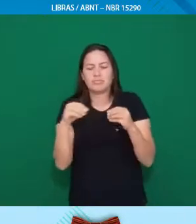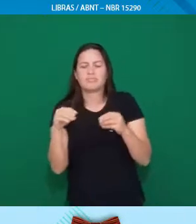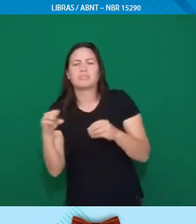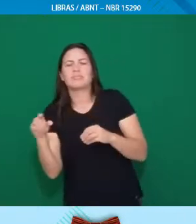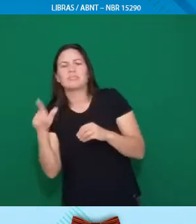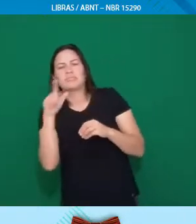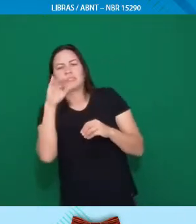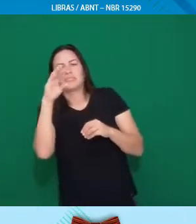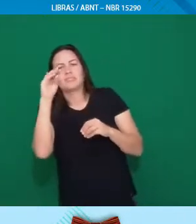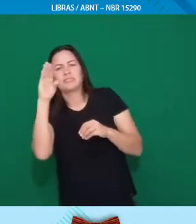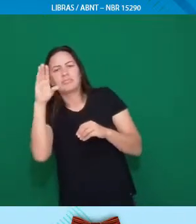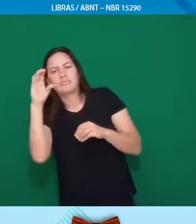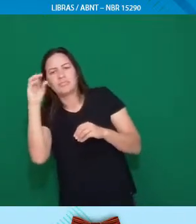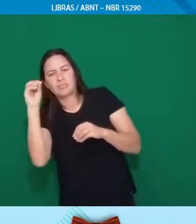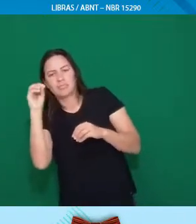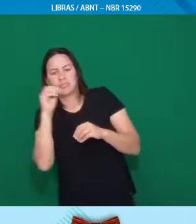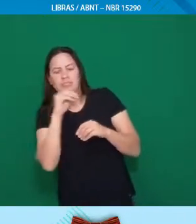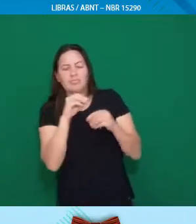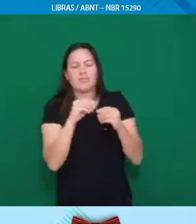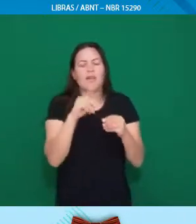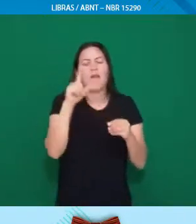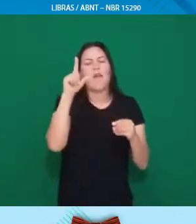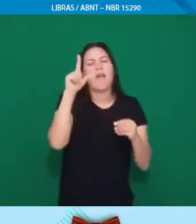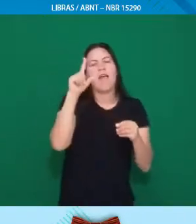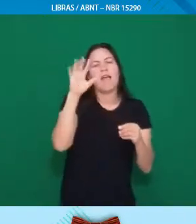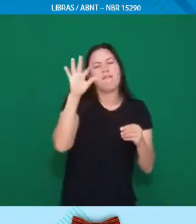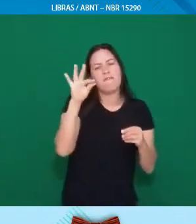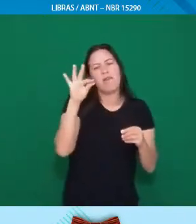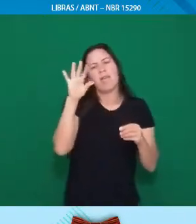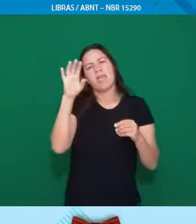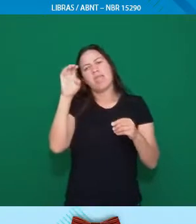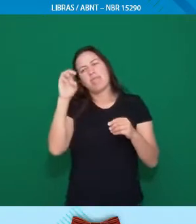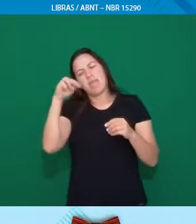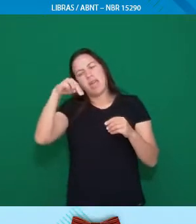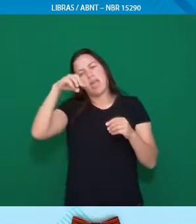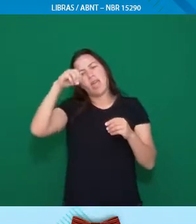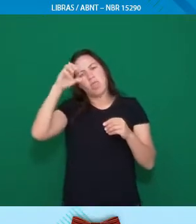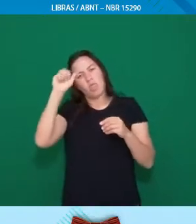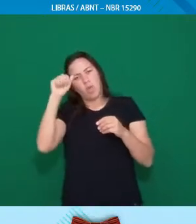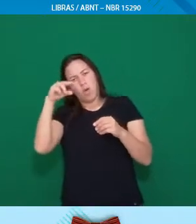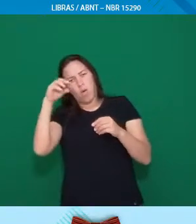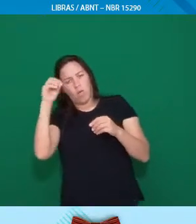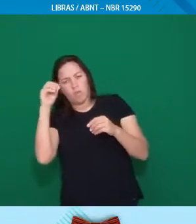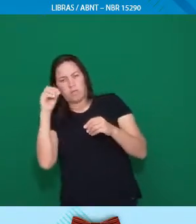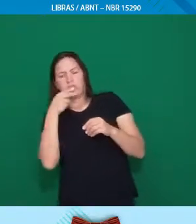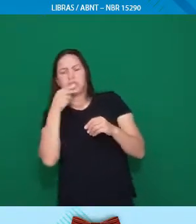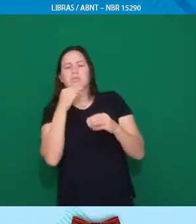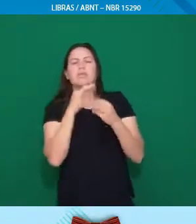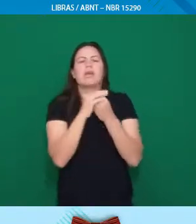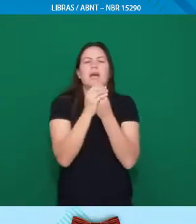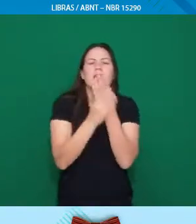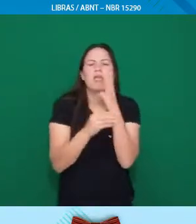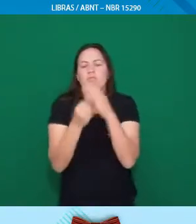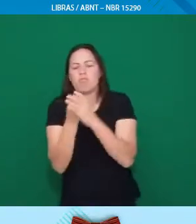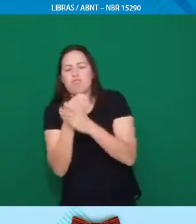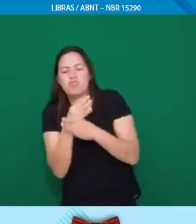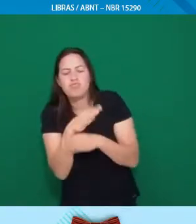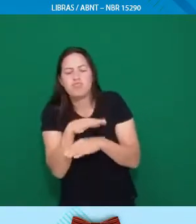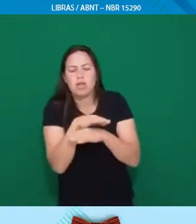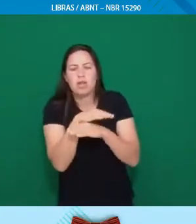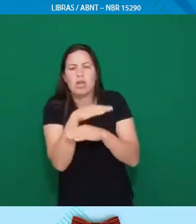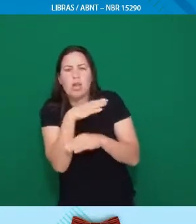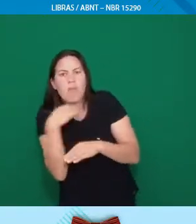aquilo que pode passar nas calçadas né e o que as pessoas e que mora em Campos Novos que gostem que estão felizes é